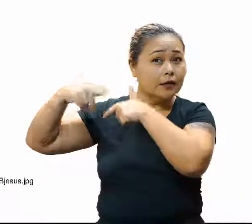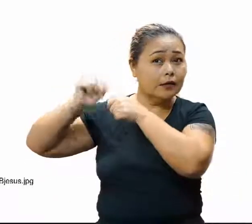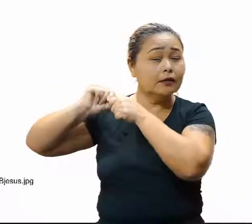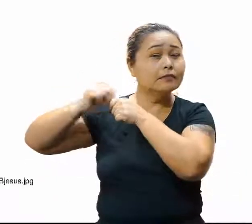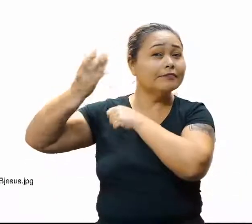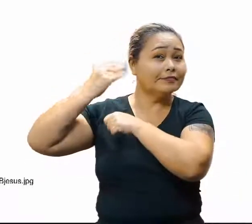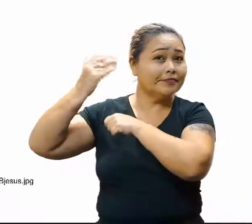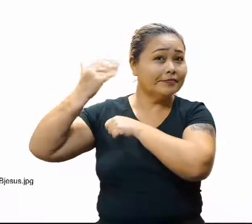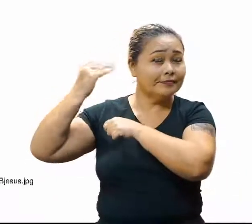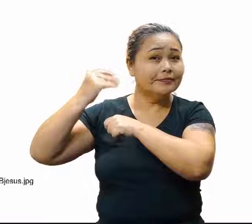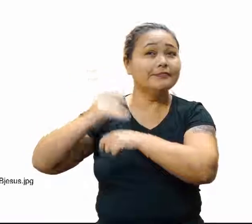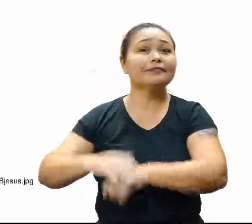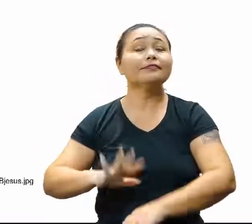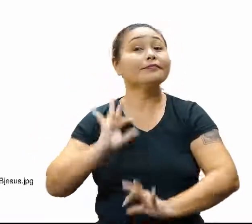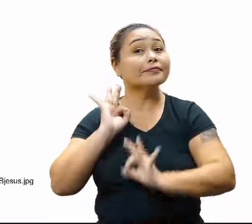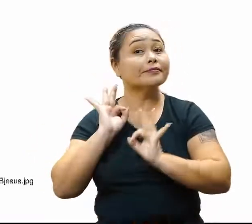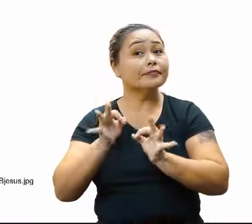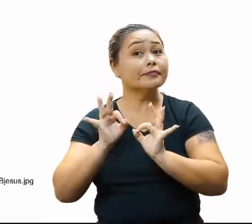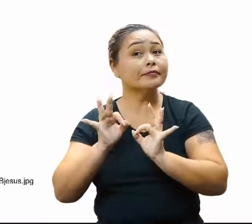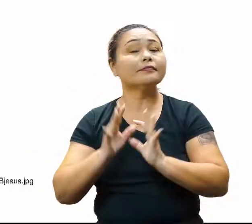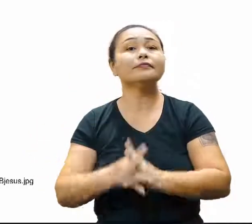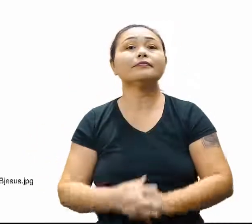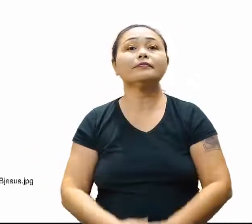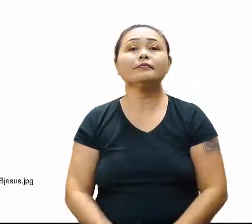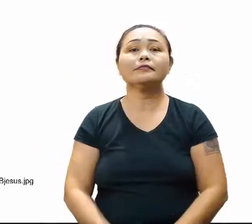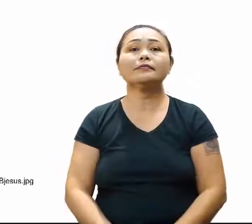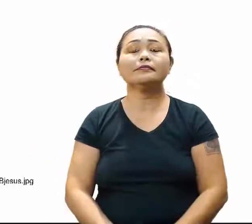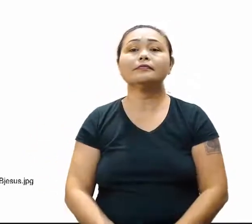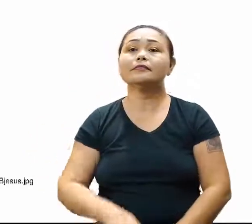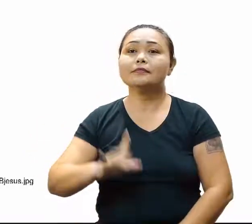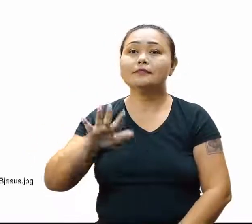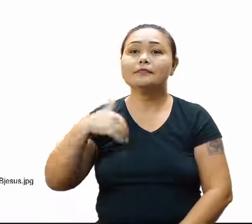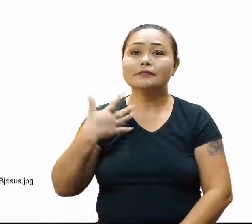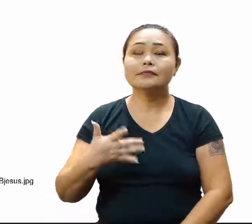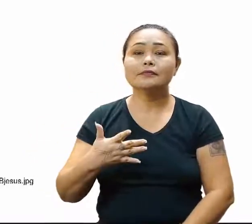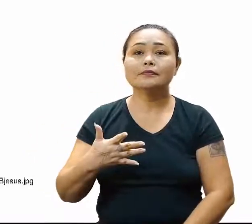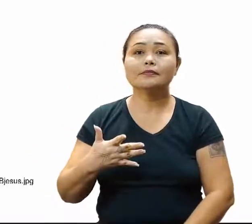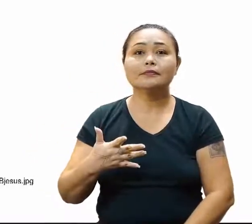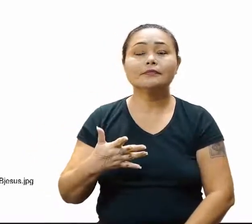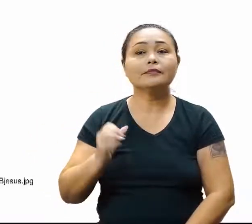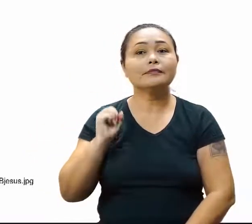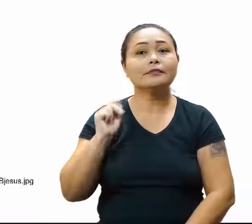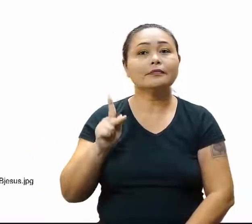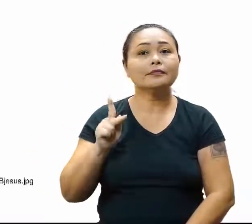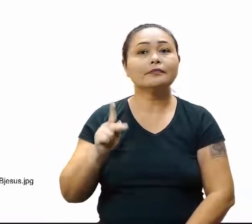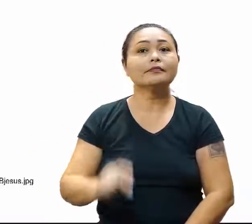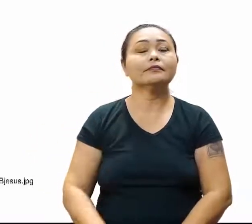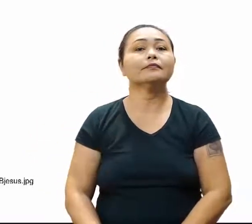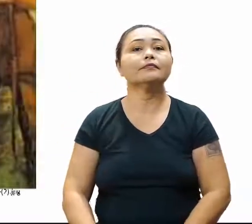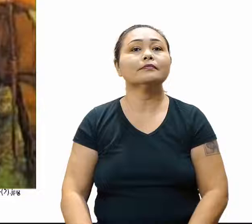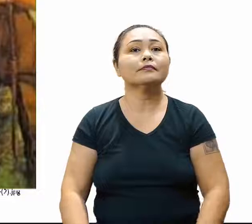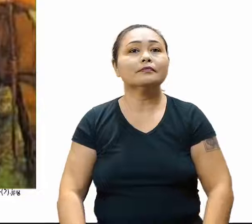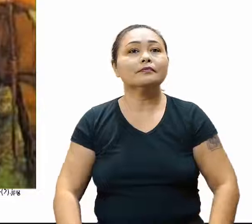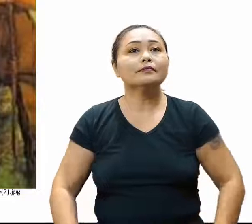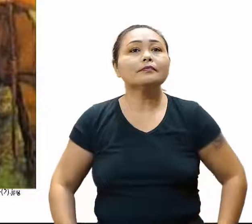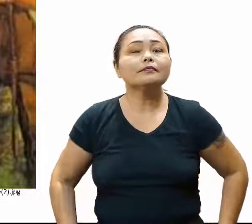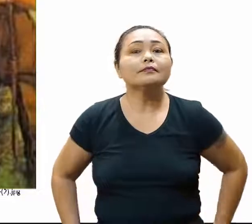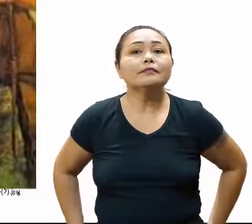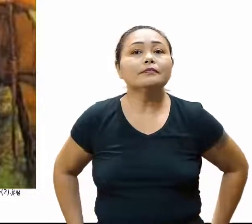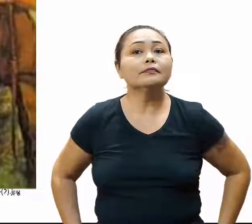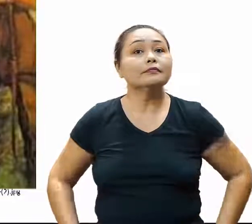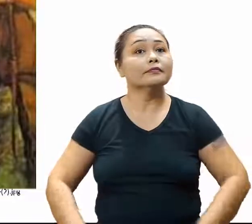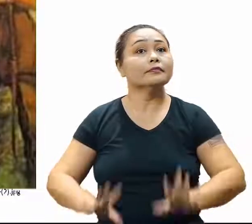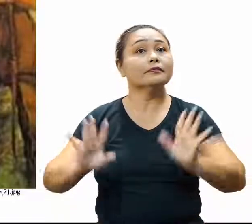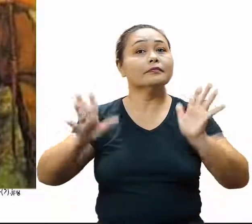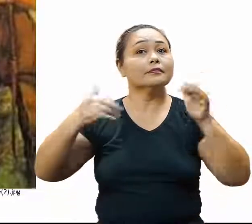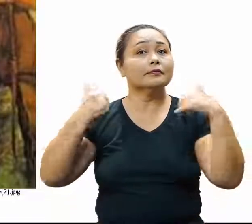época. Certinho? Beleza? Podemos avançar? Ok, então vamos lá. Com isso,